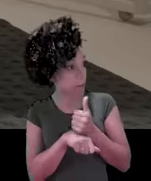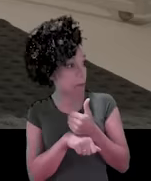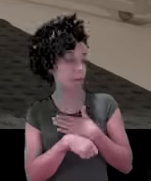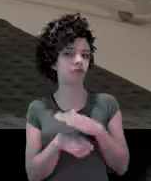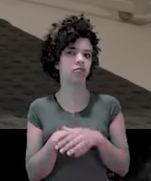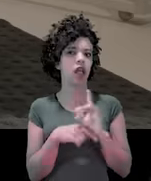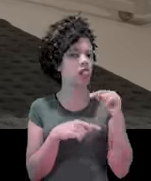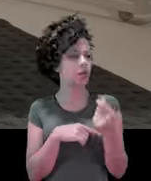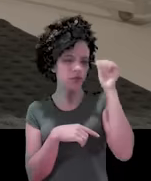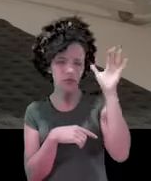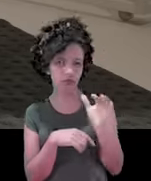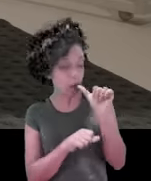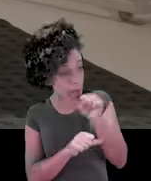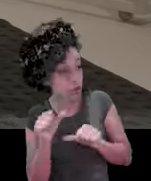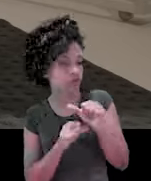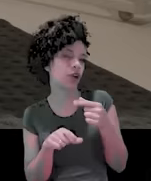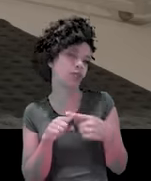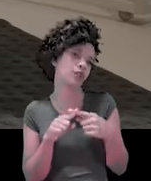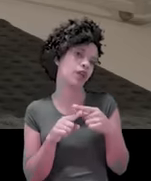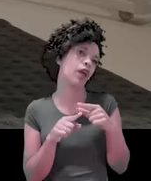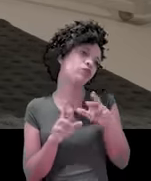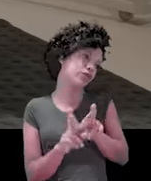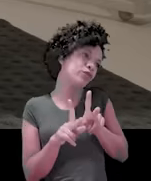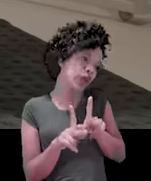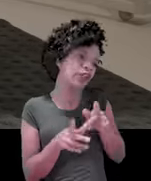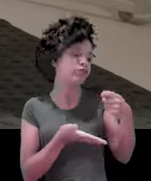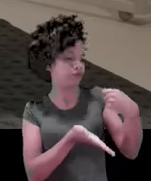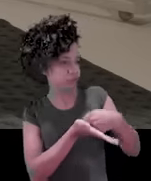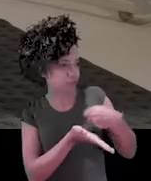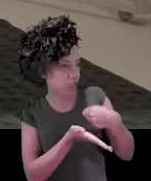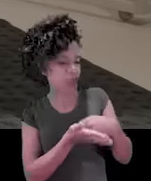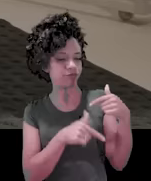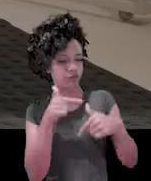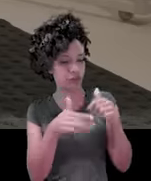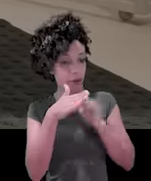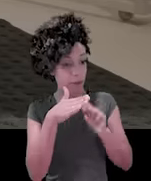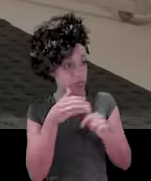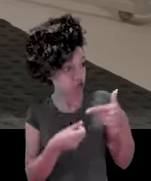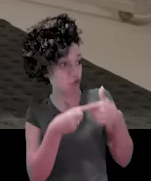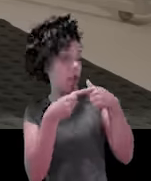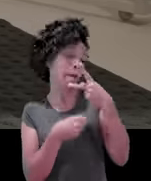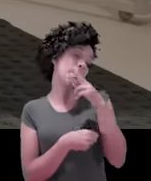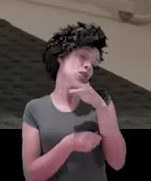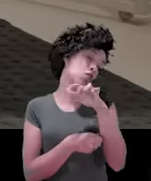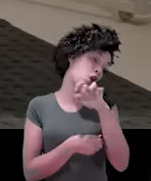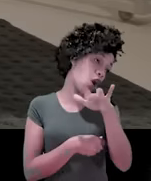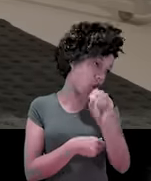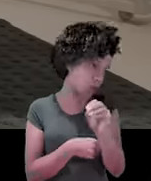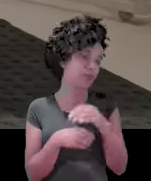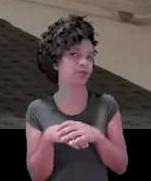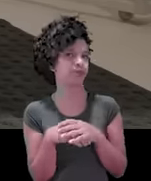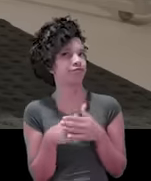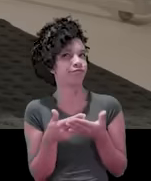carreira Depois que eu fui para a África as coisas mudaram um pouco porque lá já era uma versão muito mais exigente eu trabalhava para a empresa de petróleo que que é